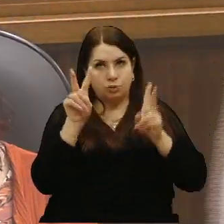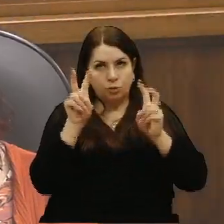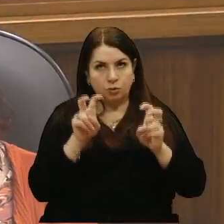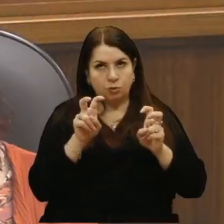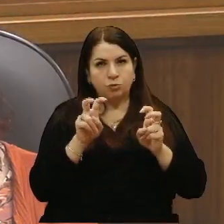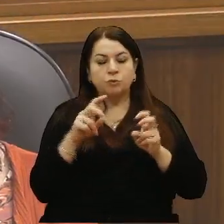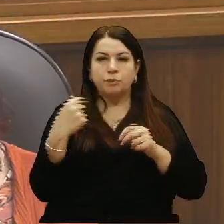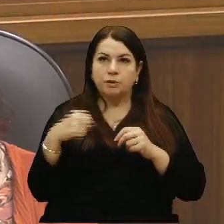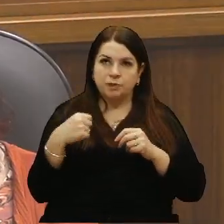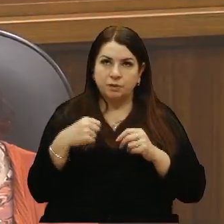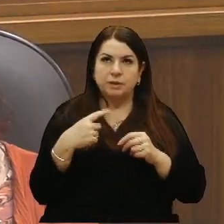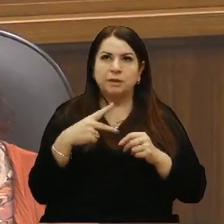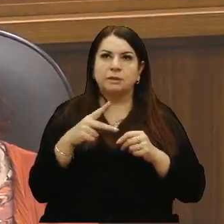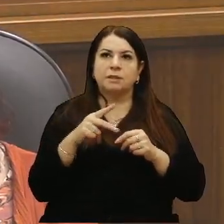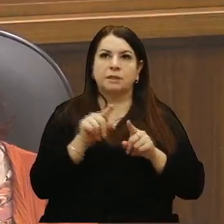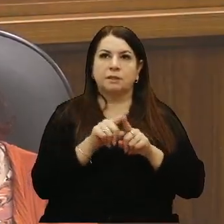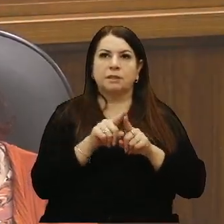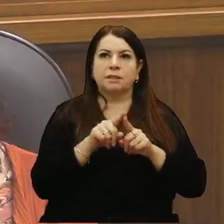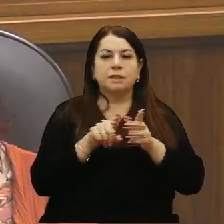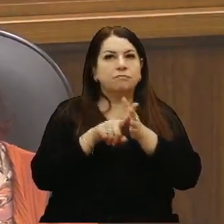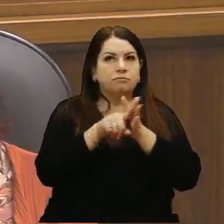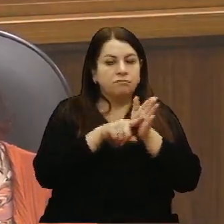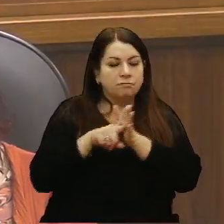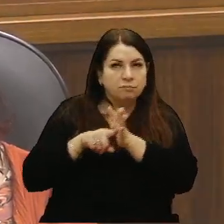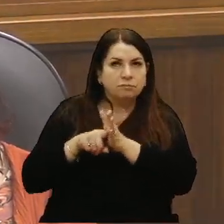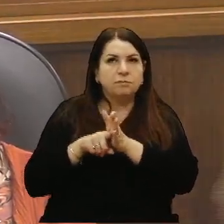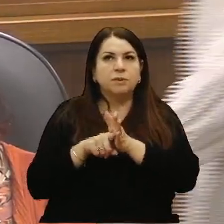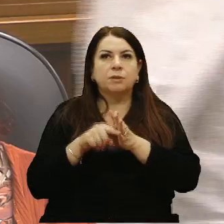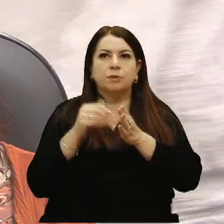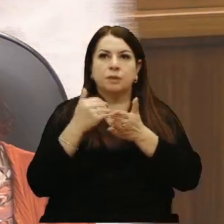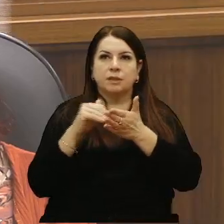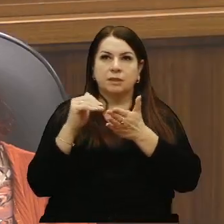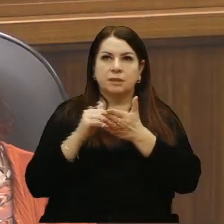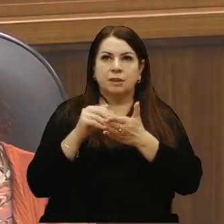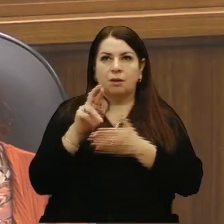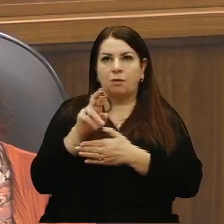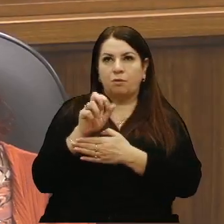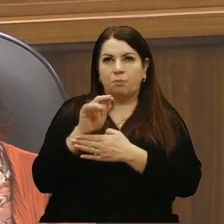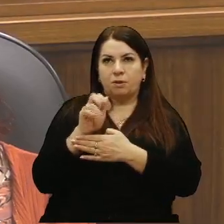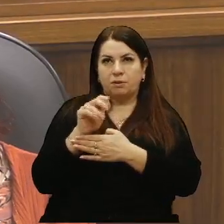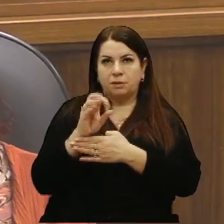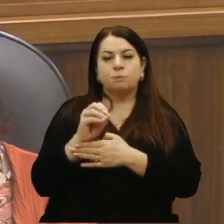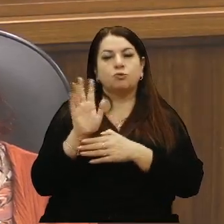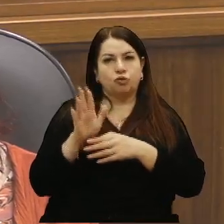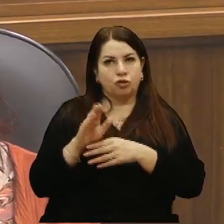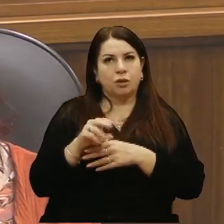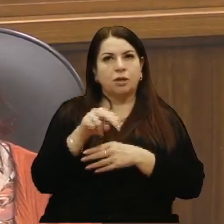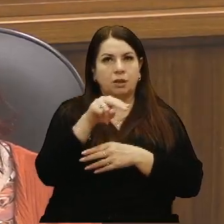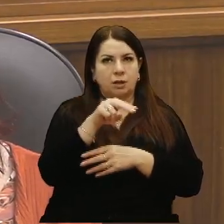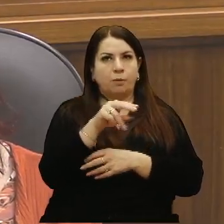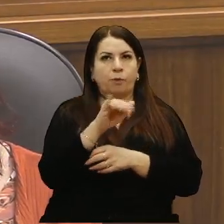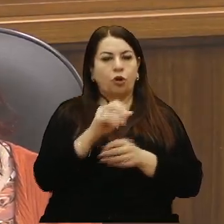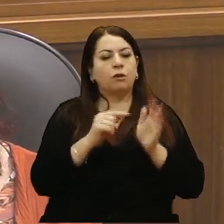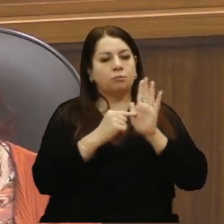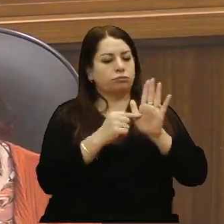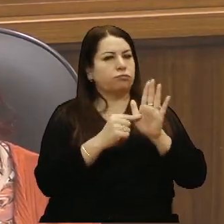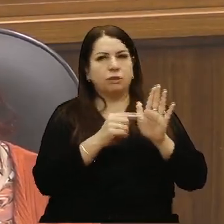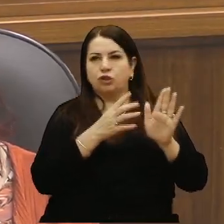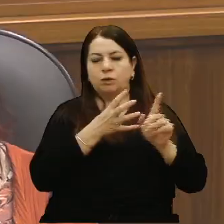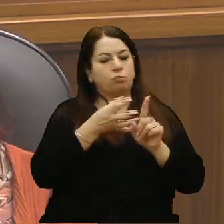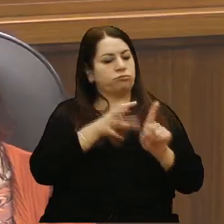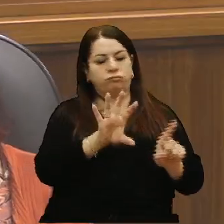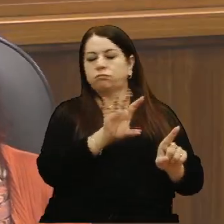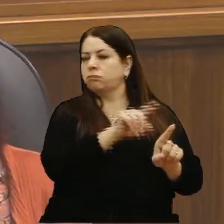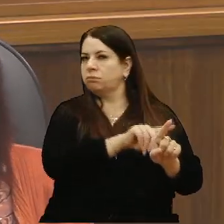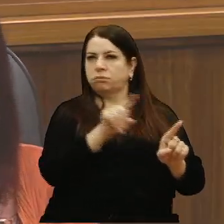pela necessidade desse caso ser apurado. O secretário de Urbanismo já lançou uma nota de repúdio da Prefeitura. É